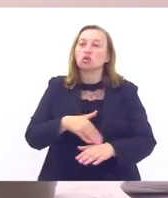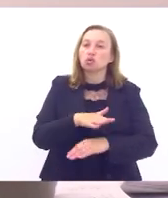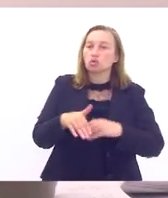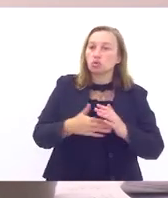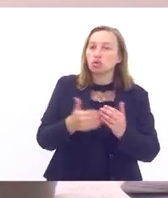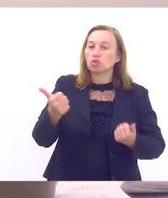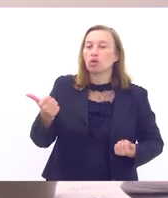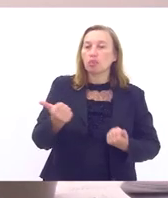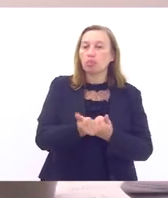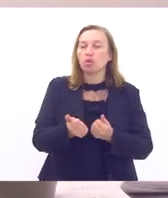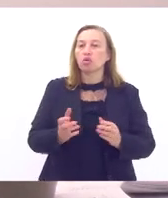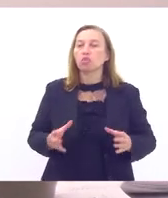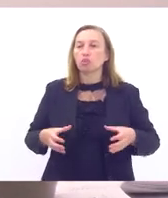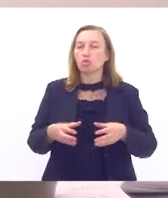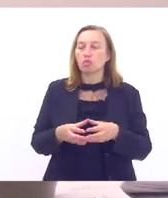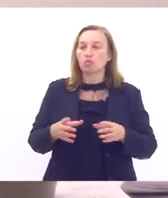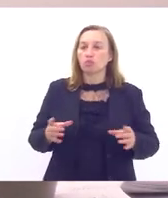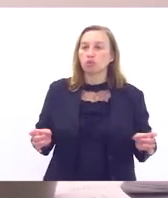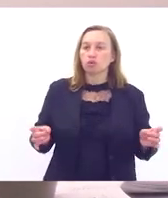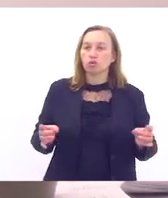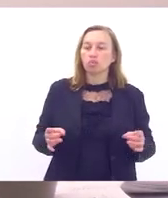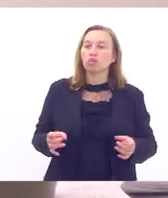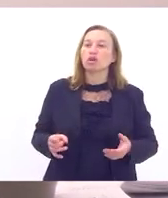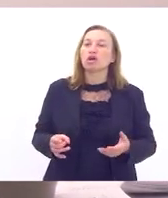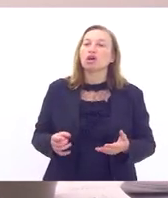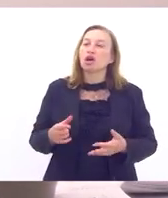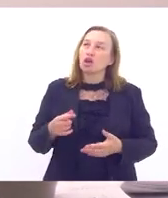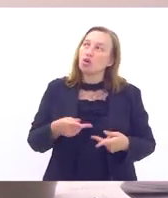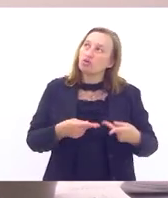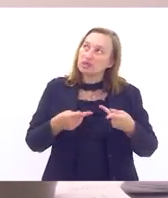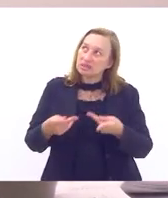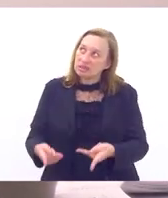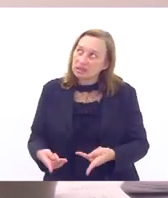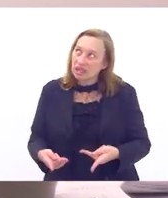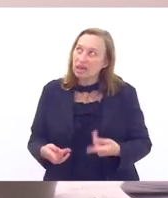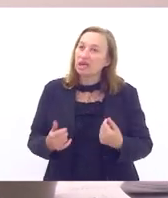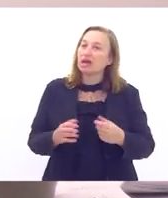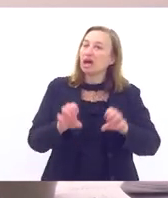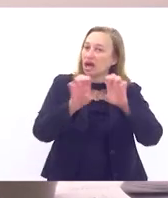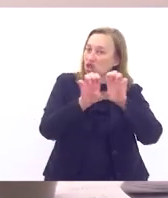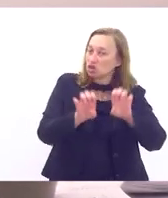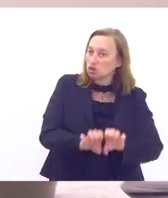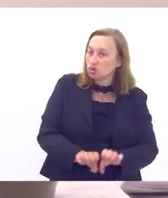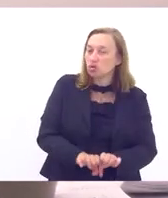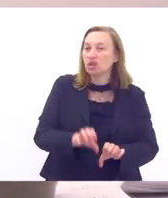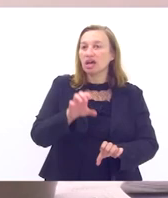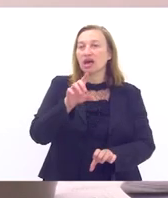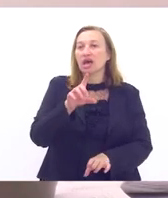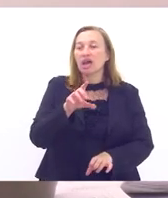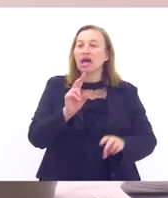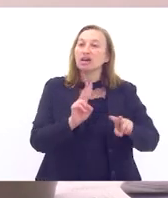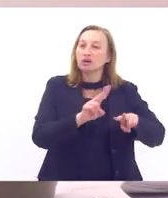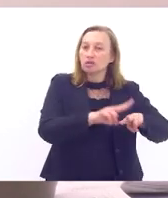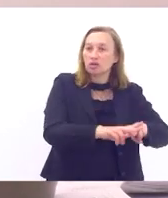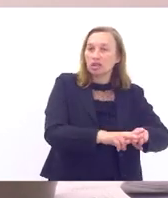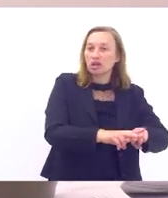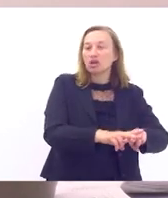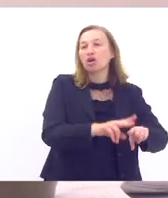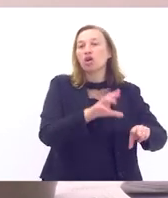equipes completas, né, eu estive visitando a estrutura da cadeia pública José Antônio Costa